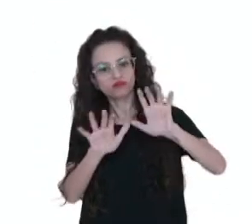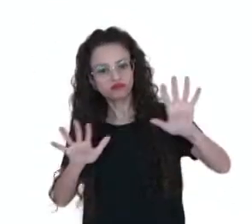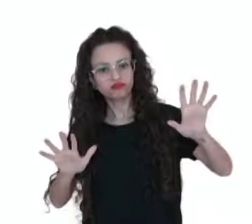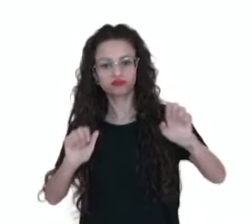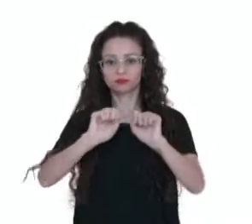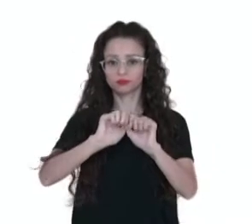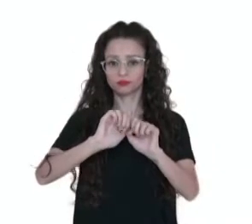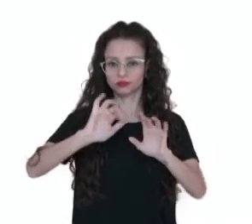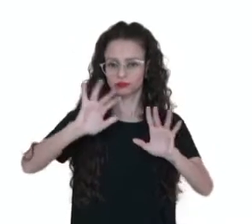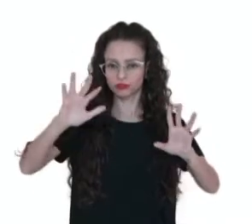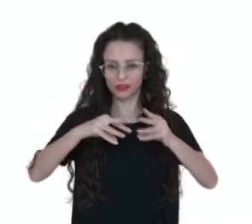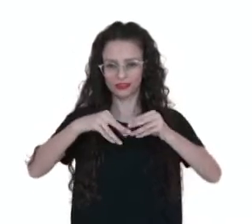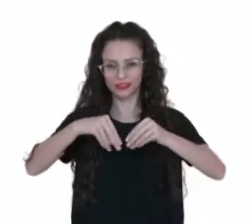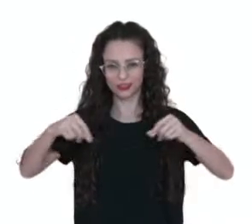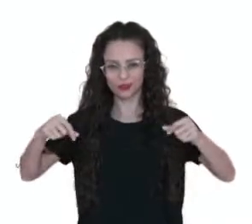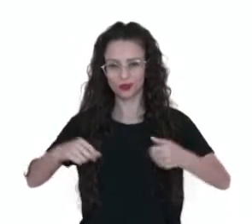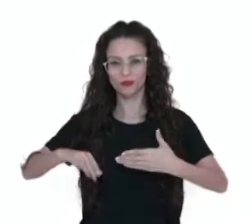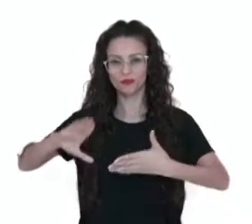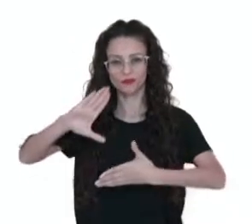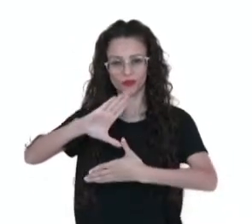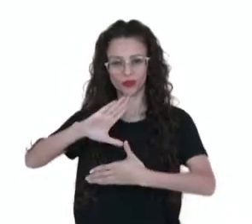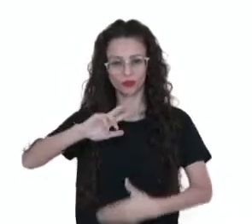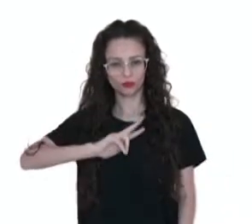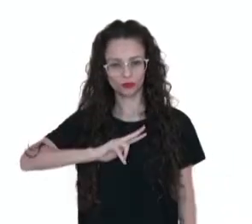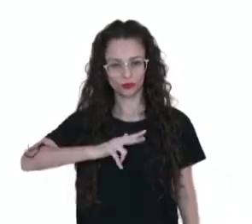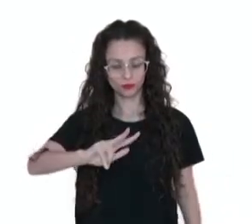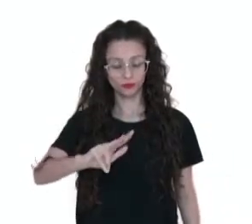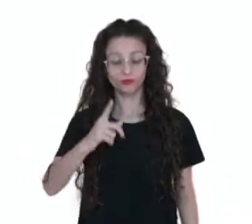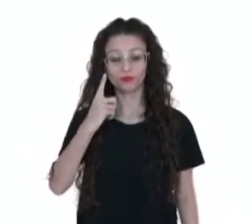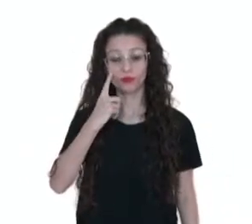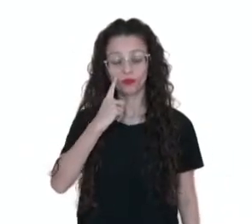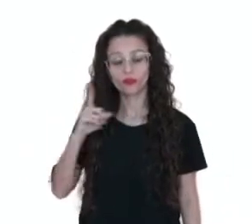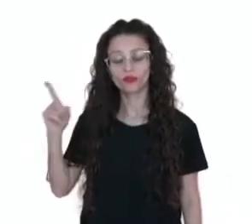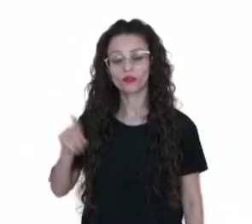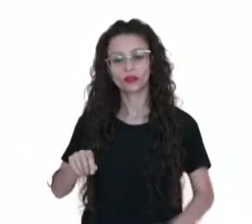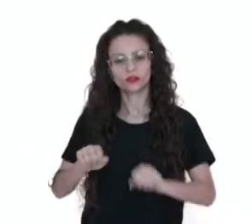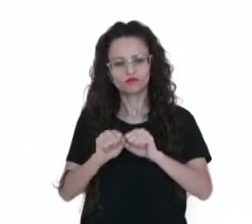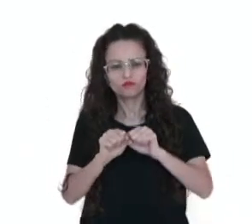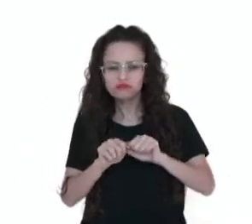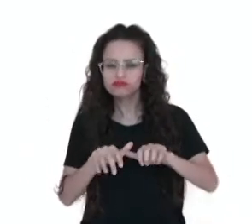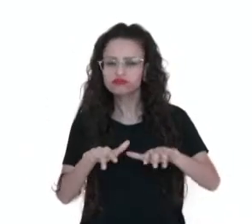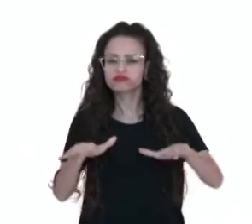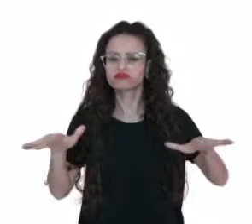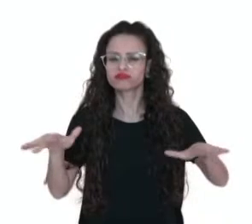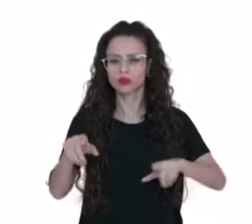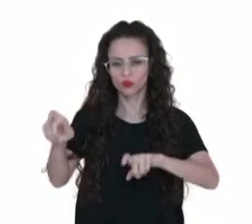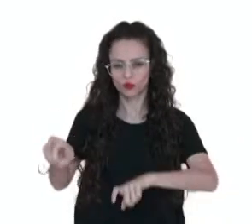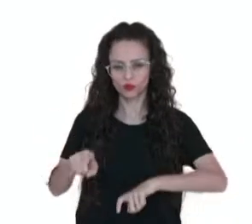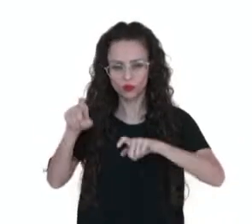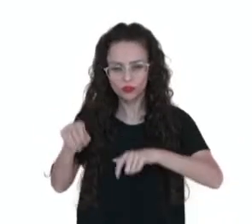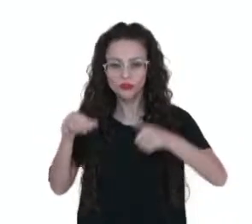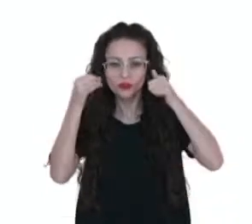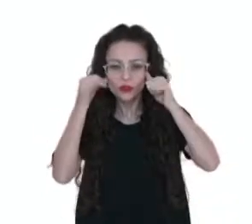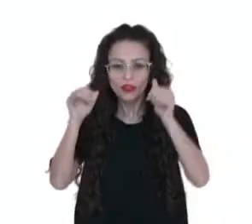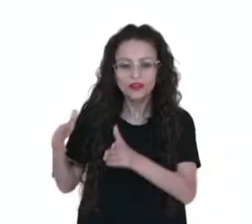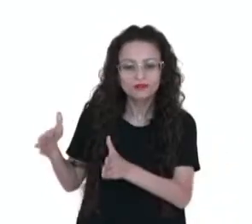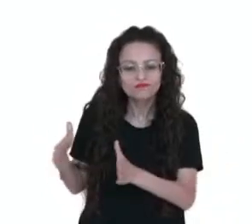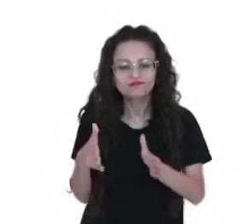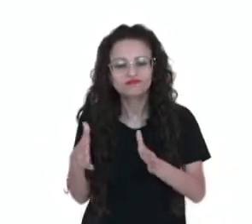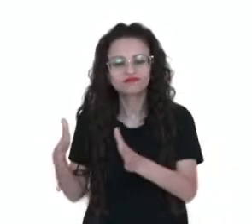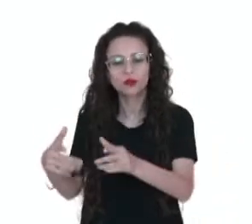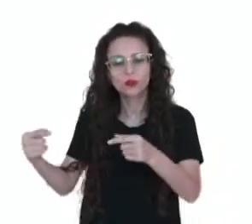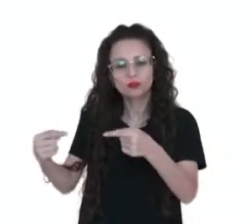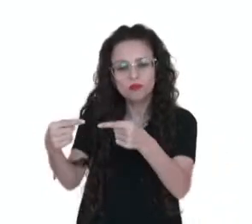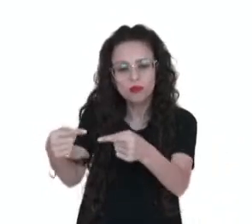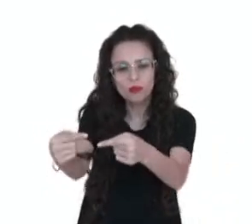América Portuguesa. Veja, a expansão das fazendas de gado acompanhou o curso dos rios nordestinos, com